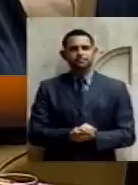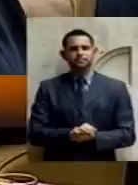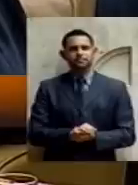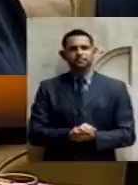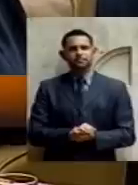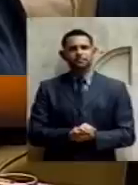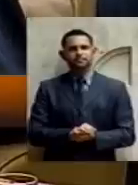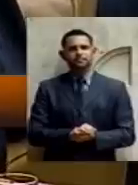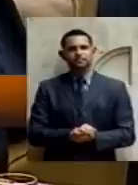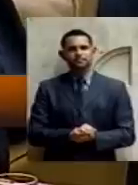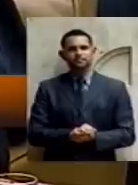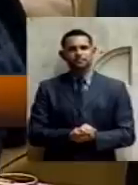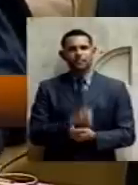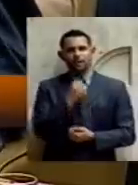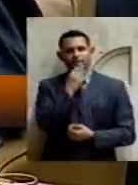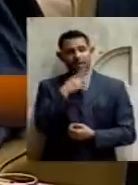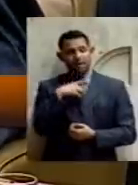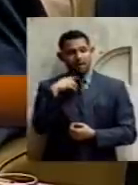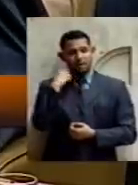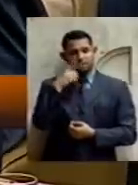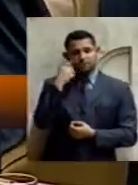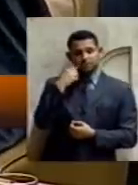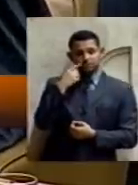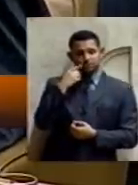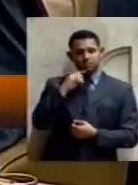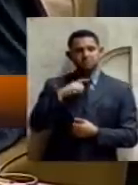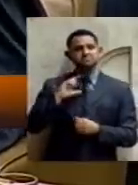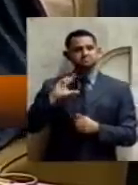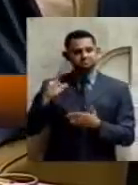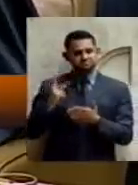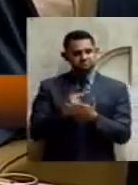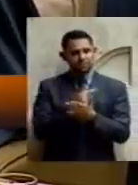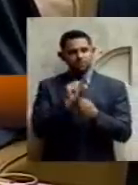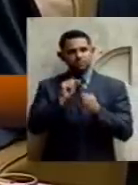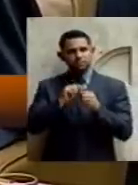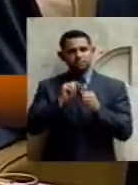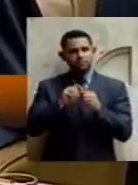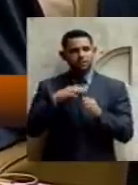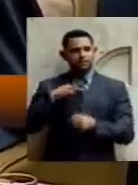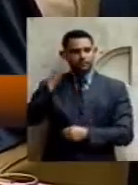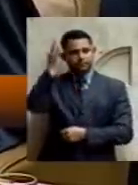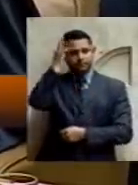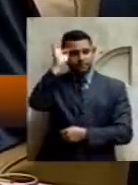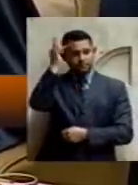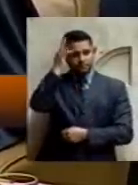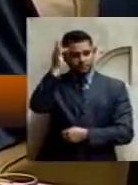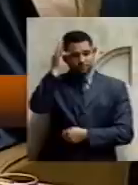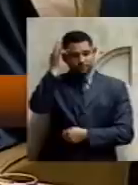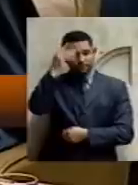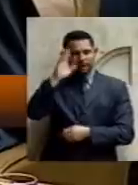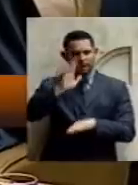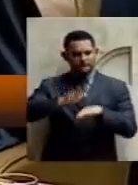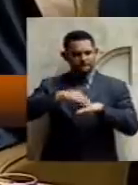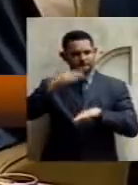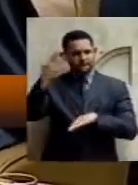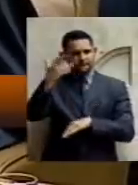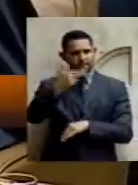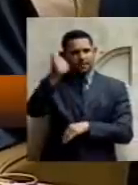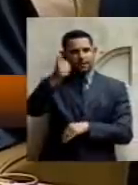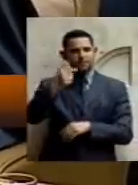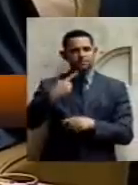A magistratura assentou-se em belíssima sede jusfilosófica, é a mais